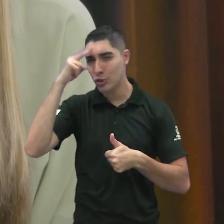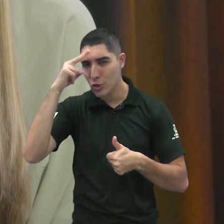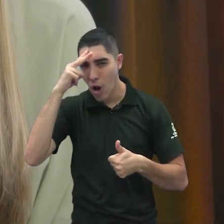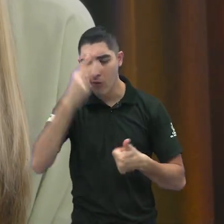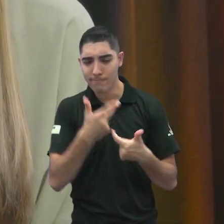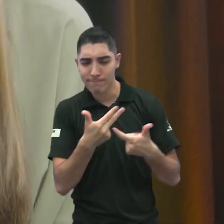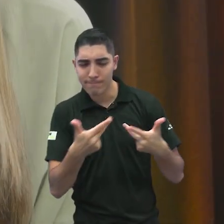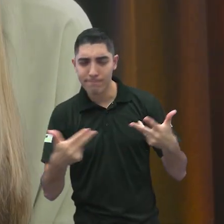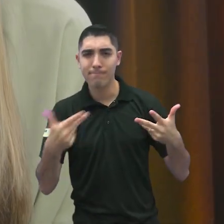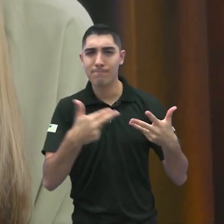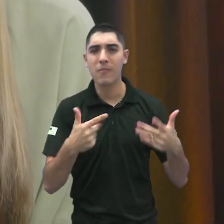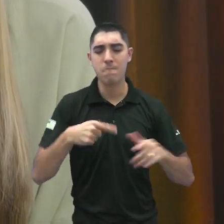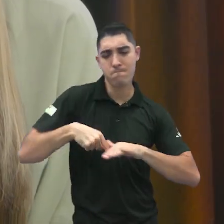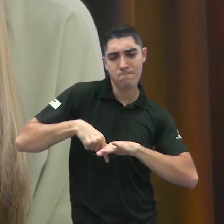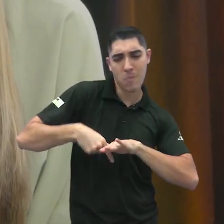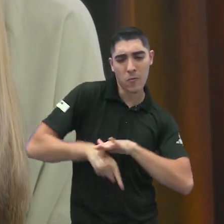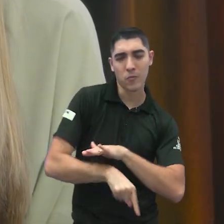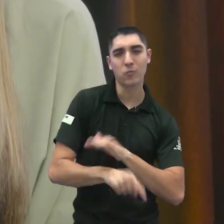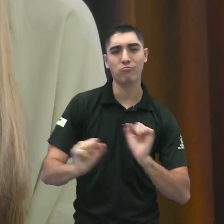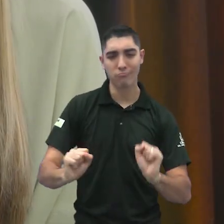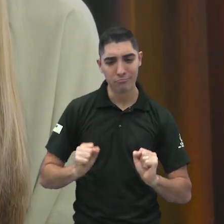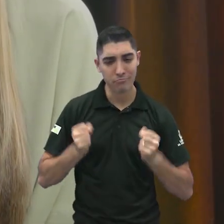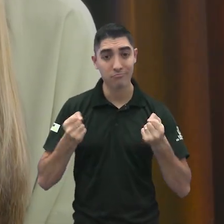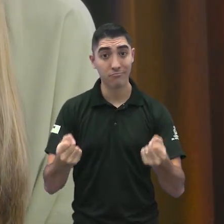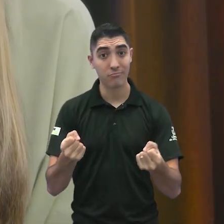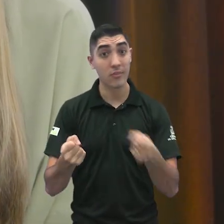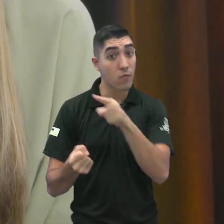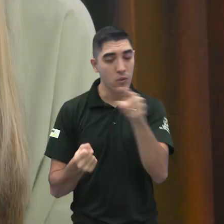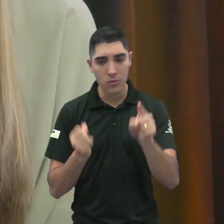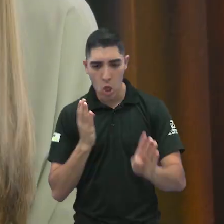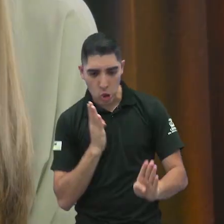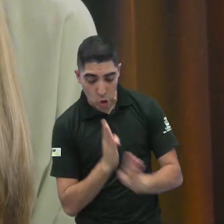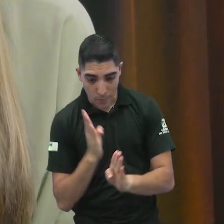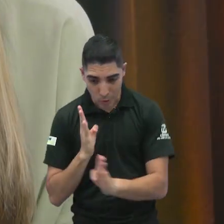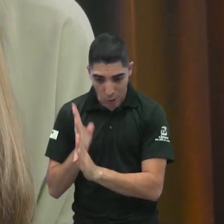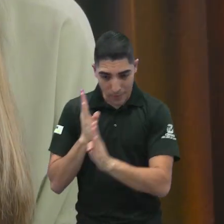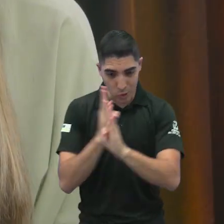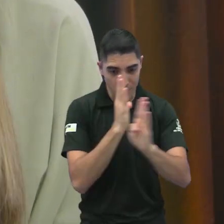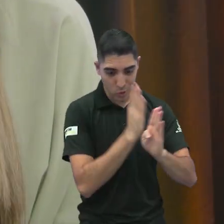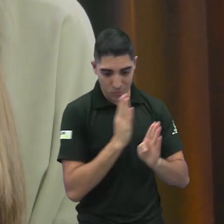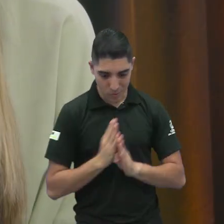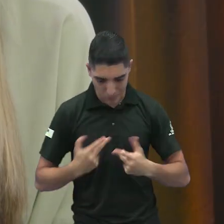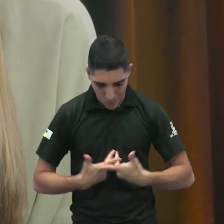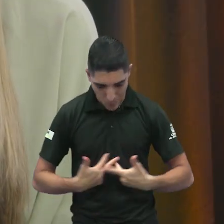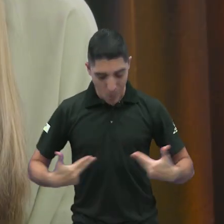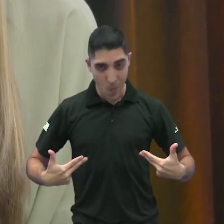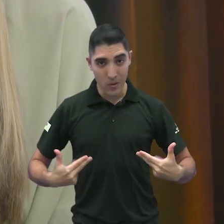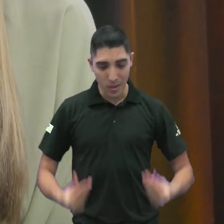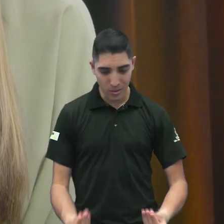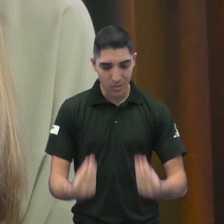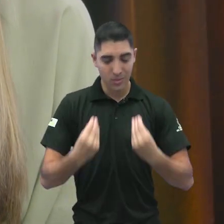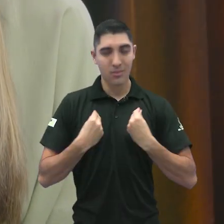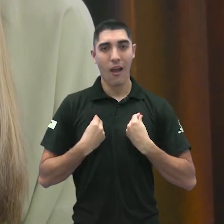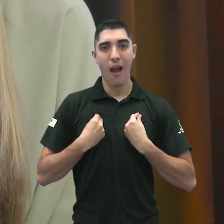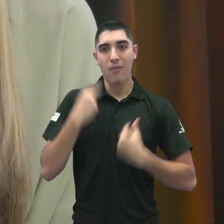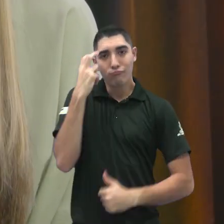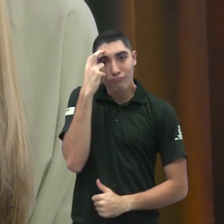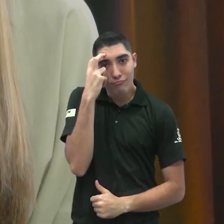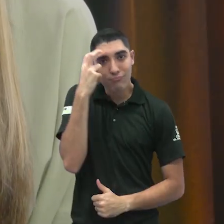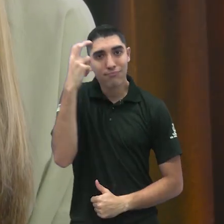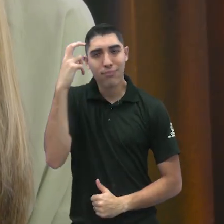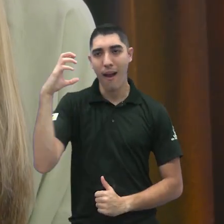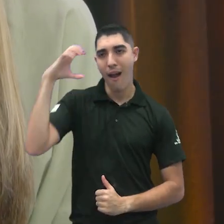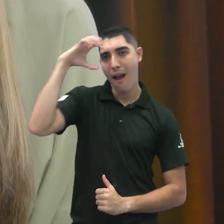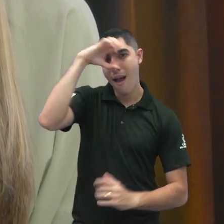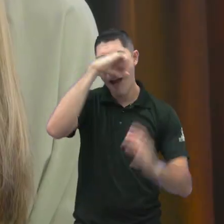fiel das nossas histórias e tendências mais profundas. Ao decifrarmos as pistas que o nosso biotipo oferece,